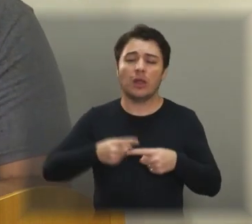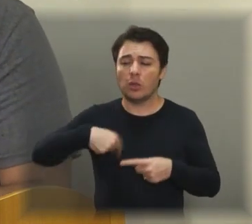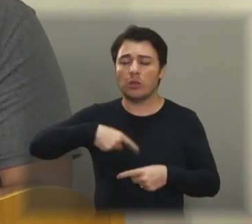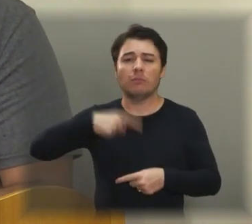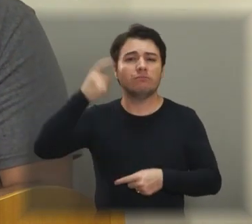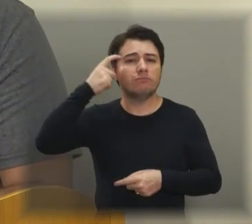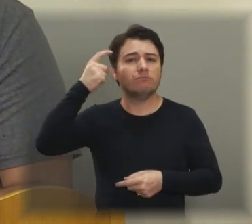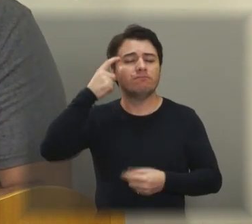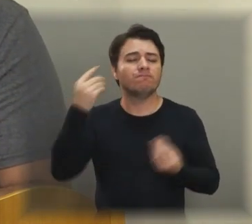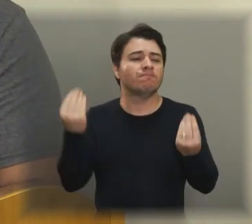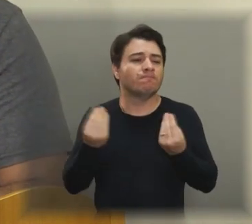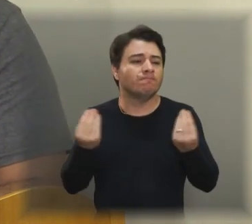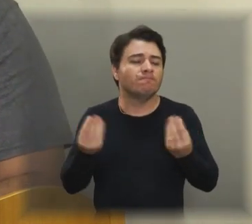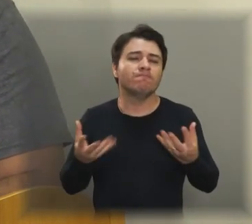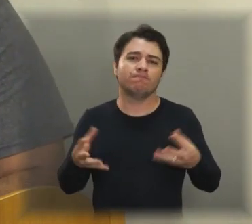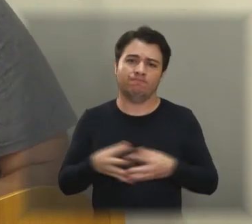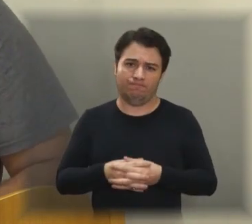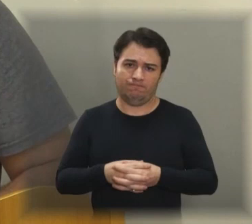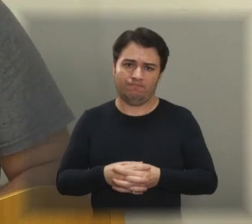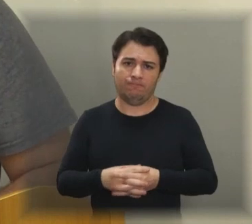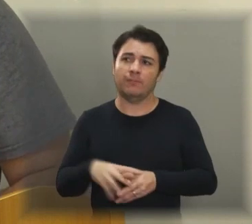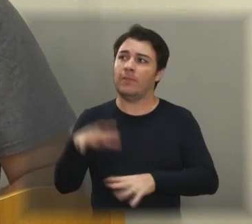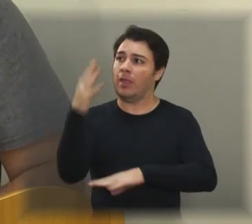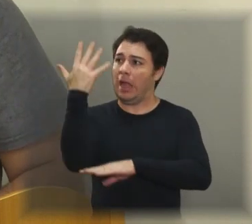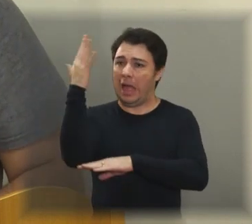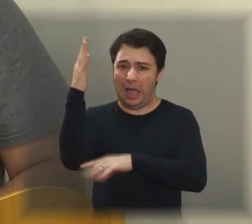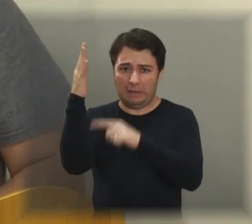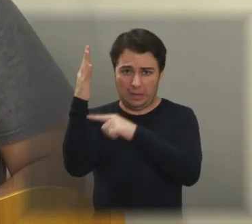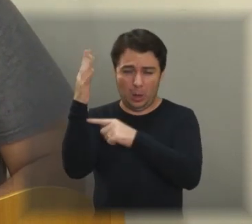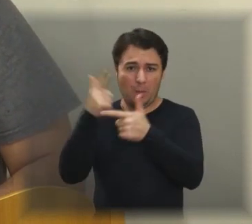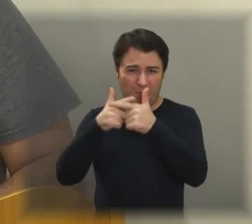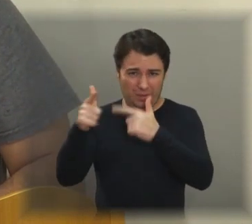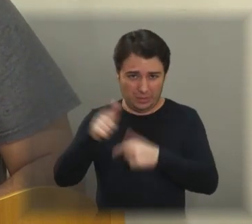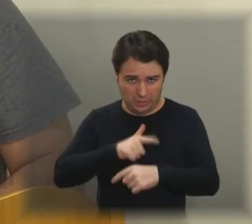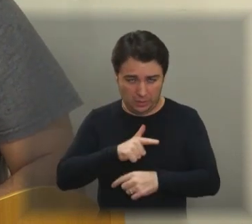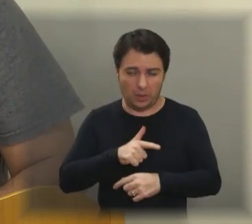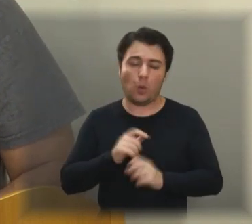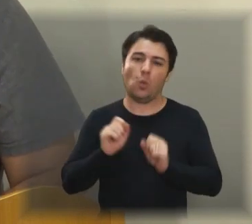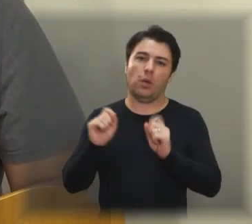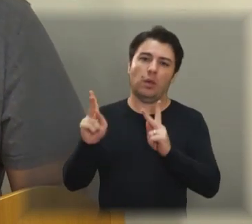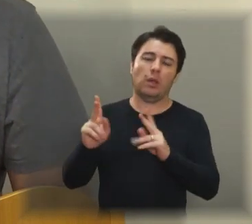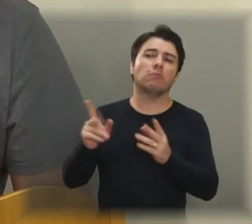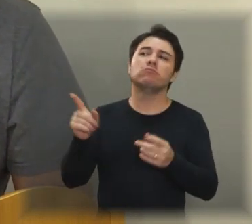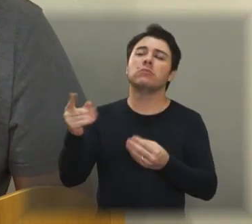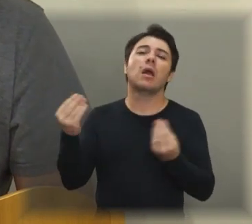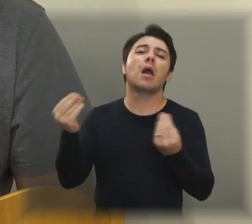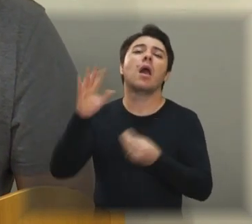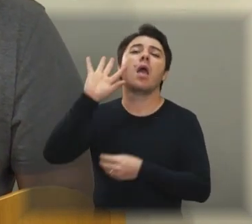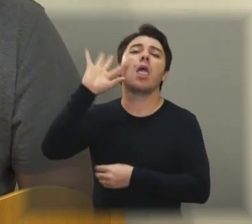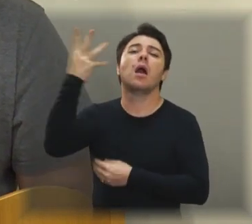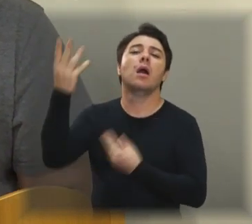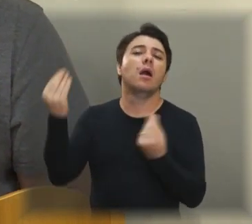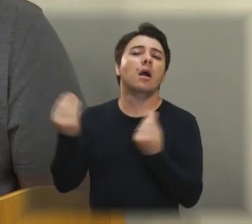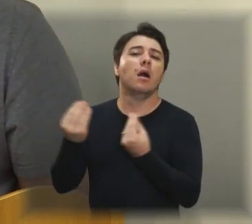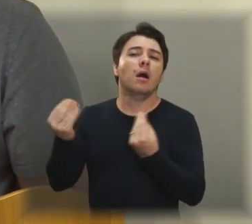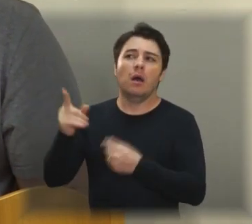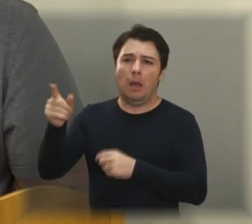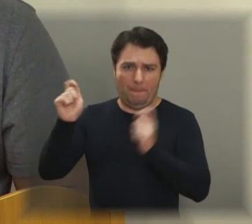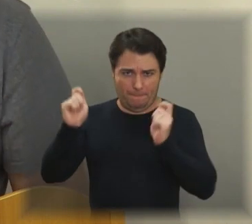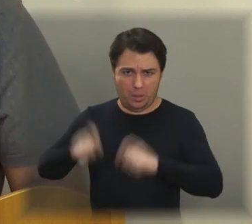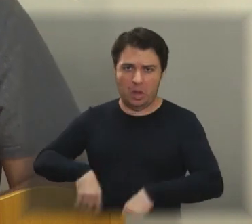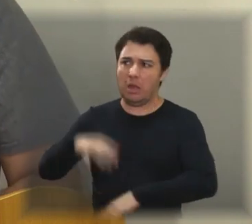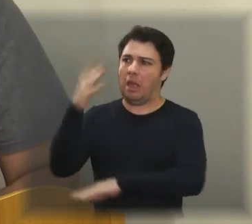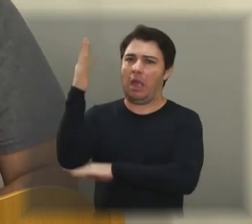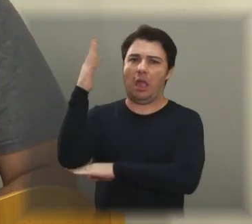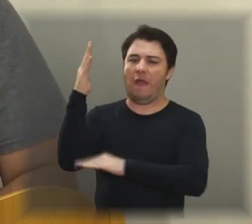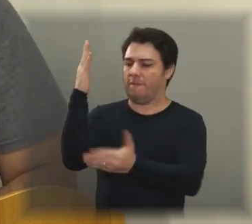problematizaram essa questão Olha tem árvore causando desligamento tem né Como resolvemos né Dá para sair